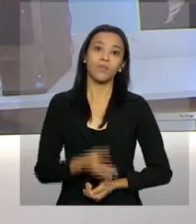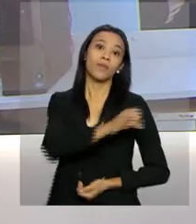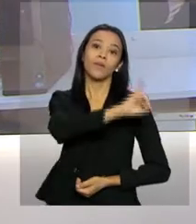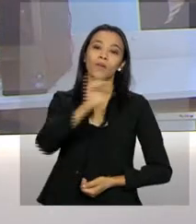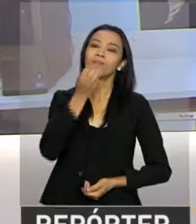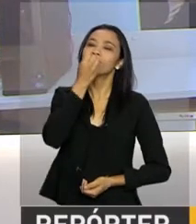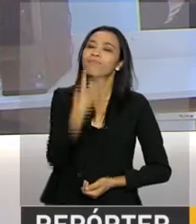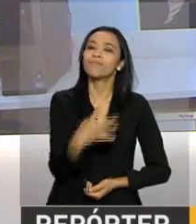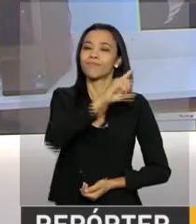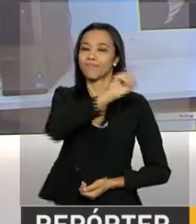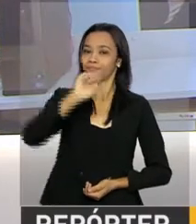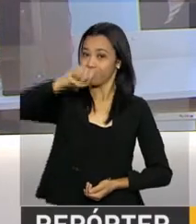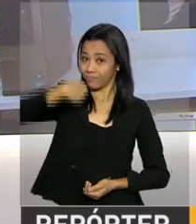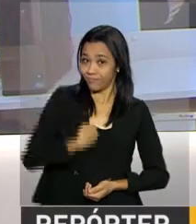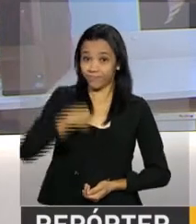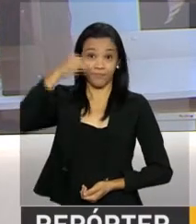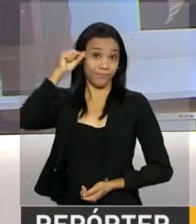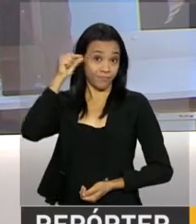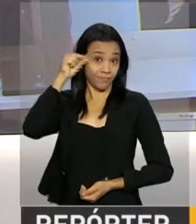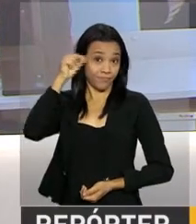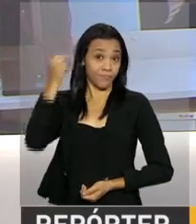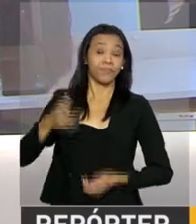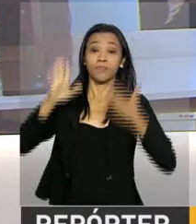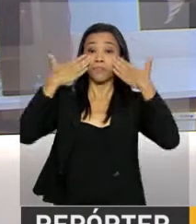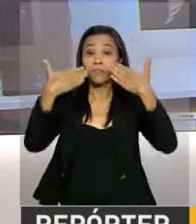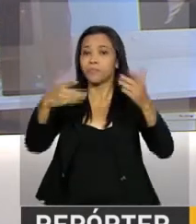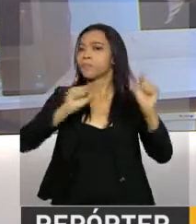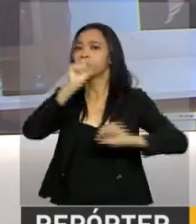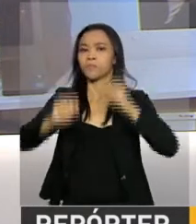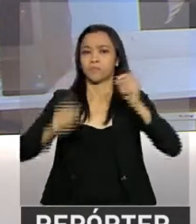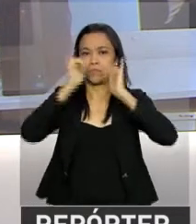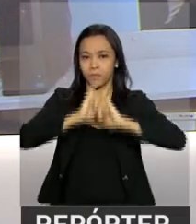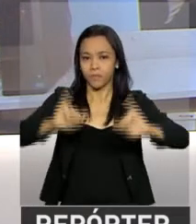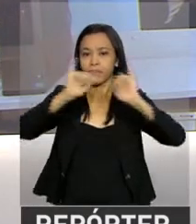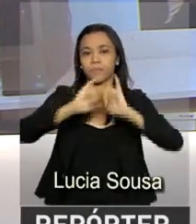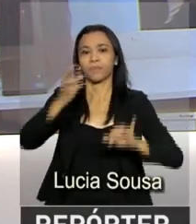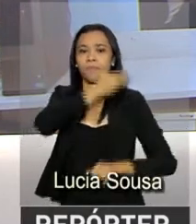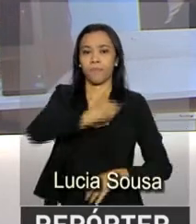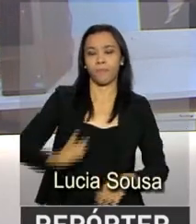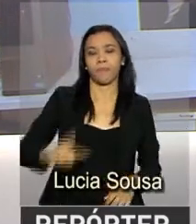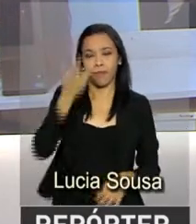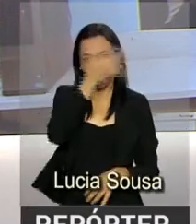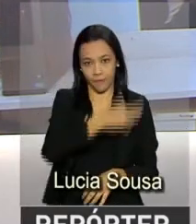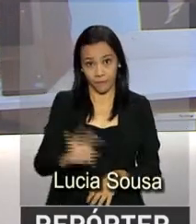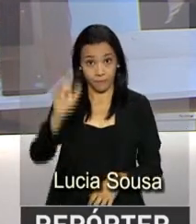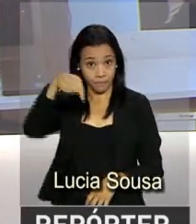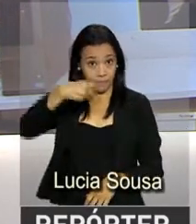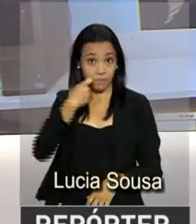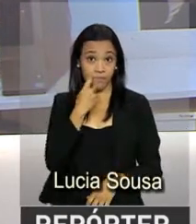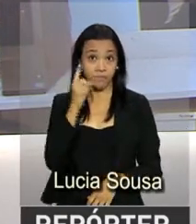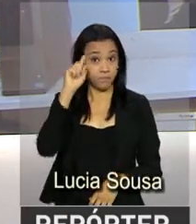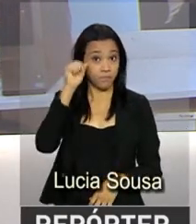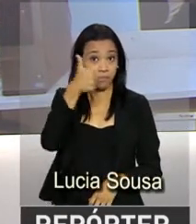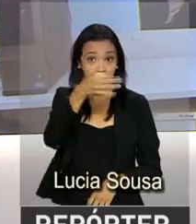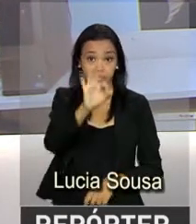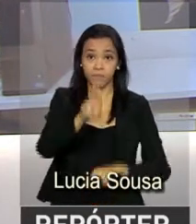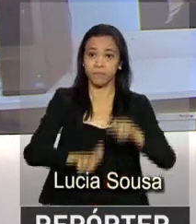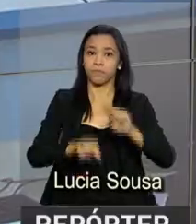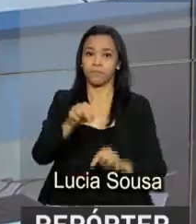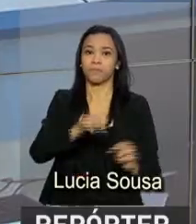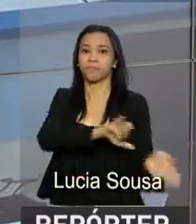Olá, bom dia. Eu sou Daniele Popov, o repórter NBR está no ar com as notícias do governo federal desta sexta-feira, 10 de